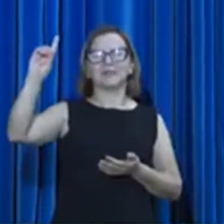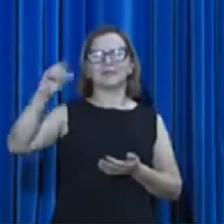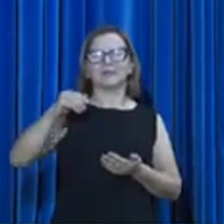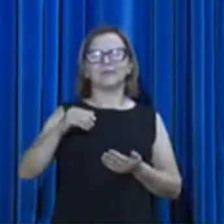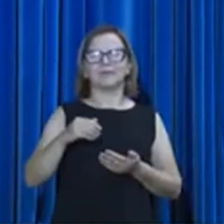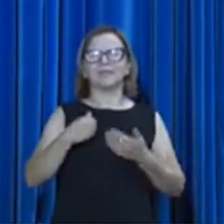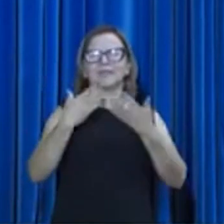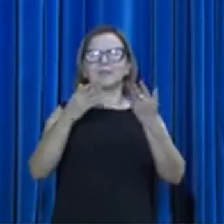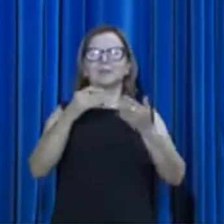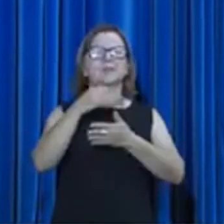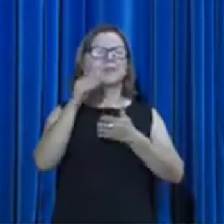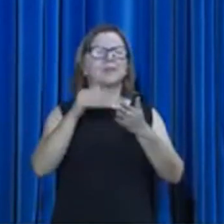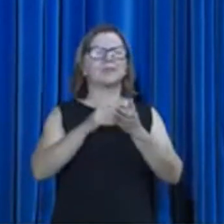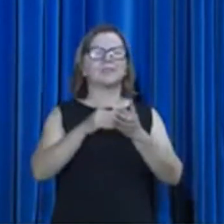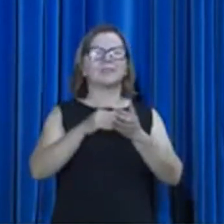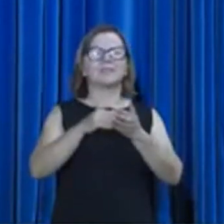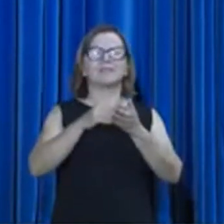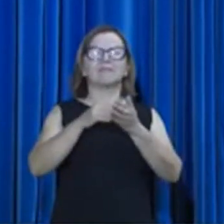entreguemos tudo diante de ti.